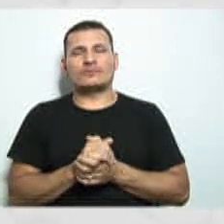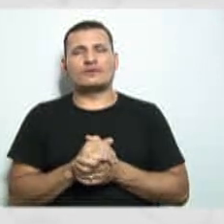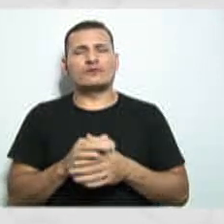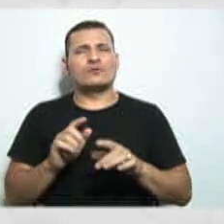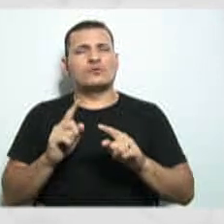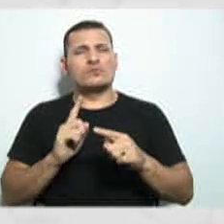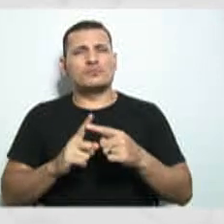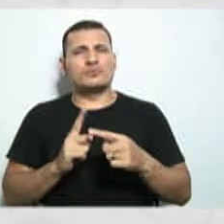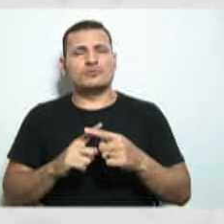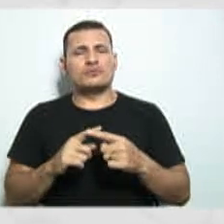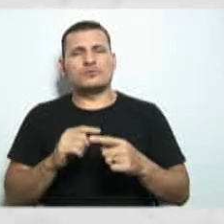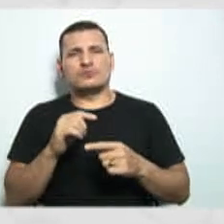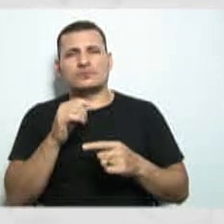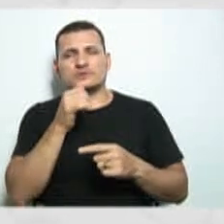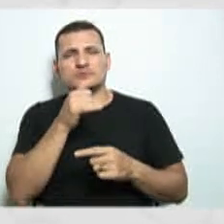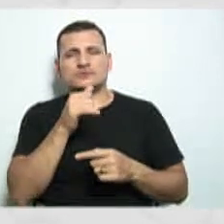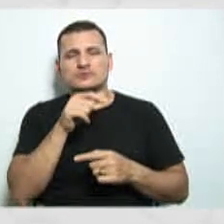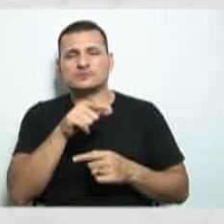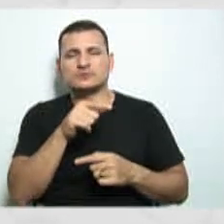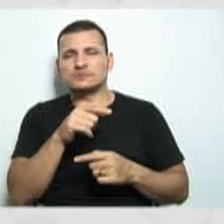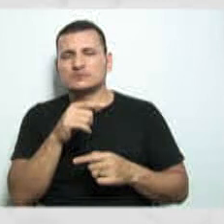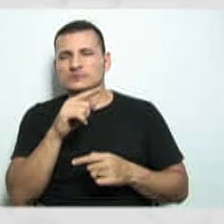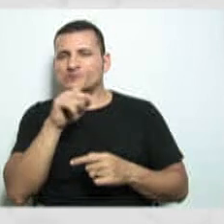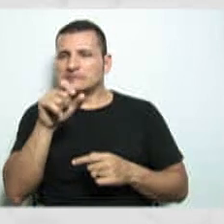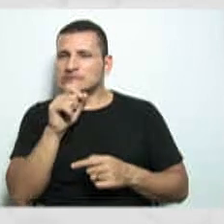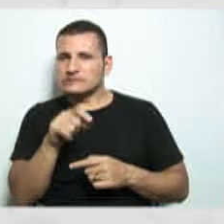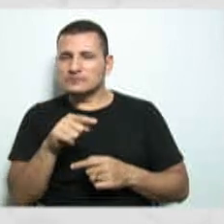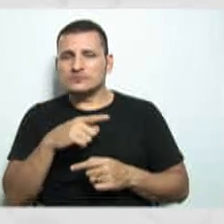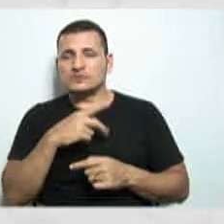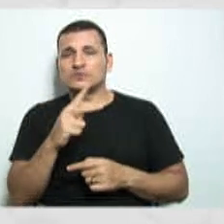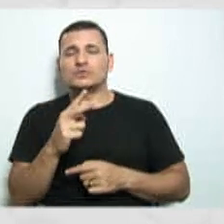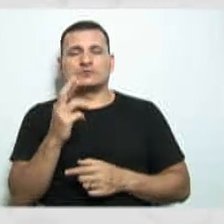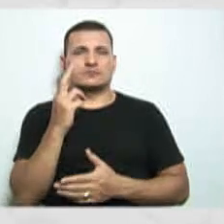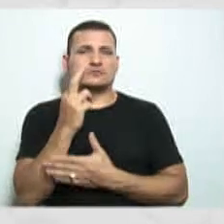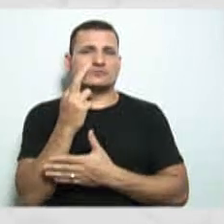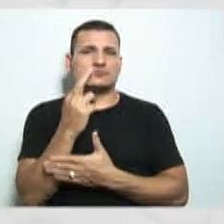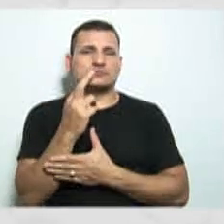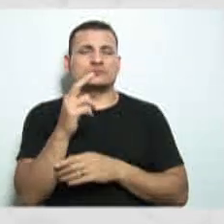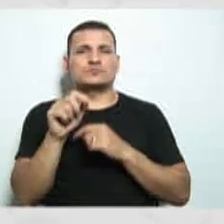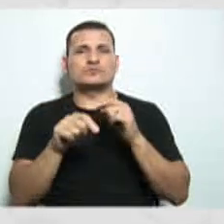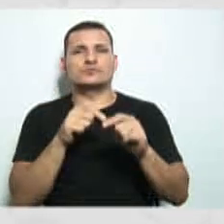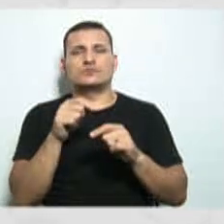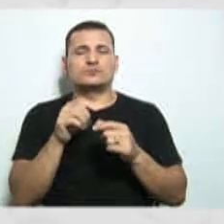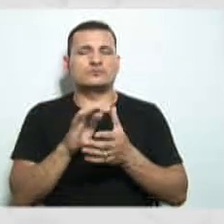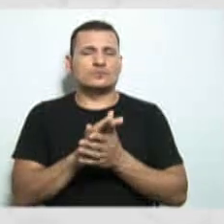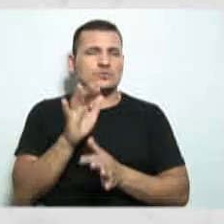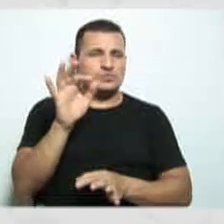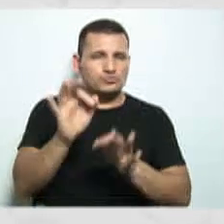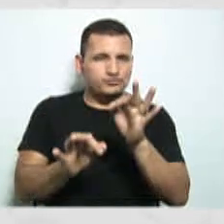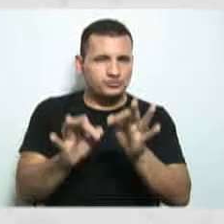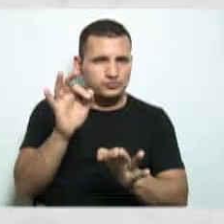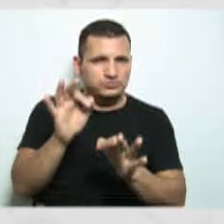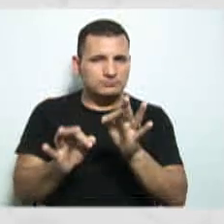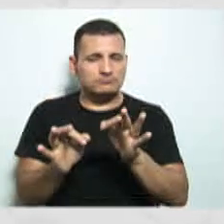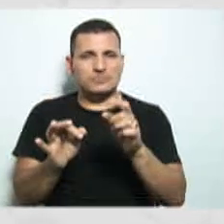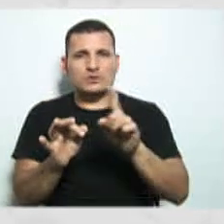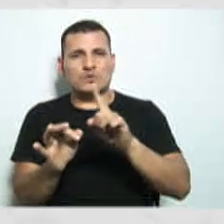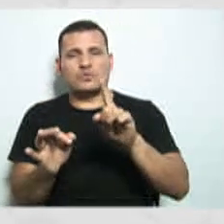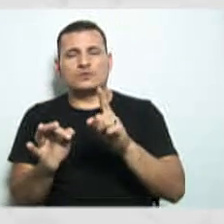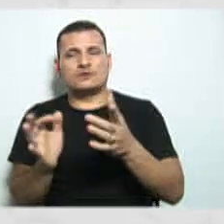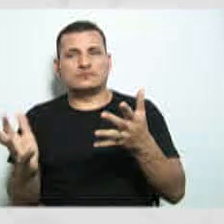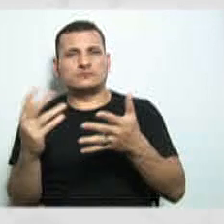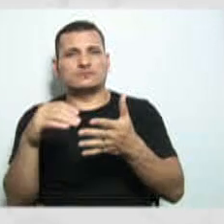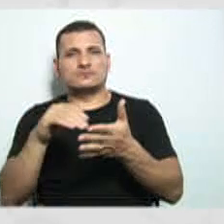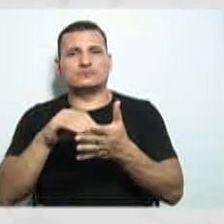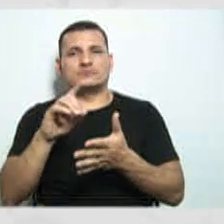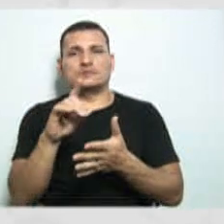de lidar com a incerteza, ó, tem suas decisões baseadas principalmente em julgamento, não em dados. Você sabe o que